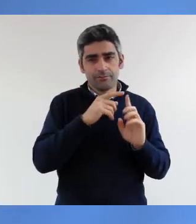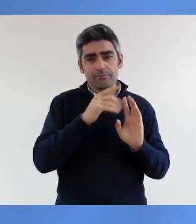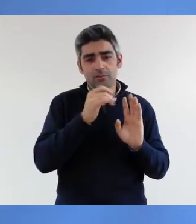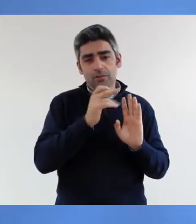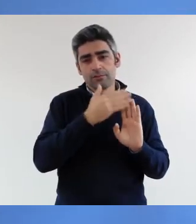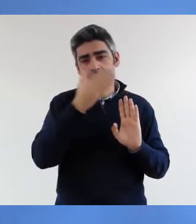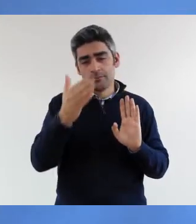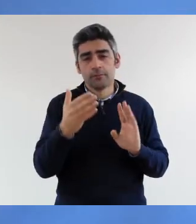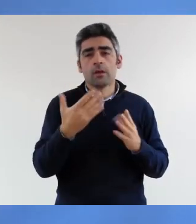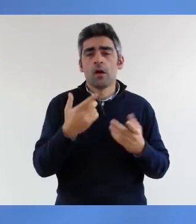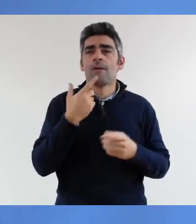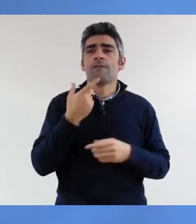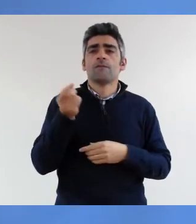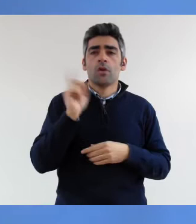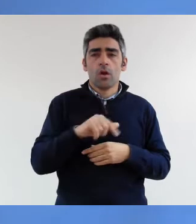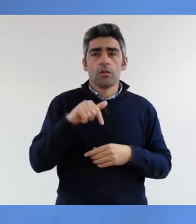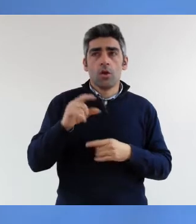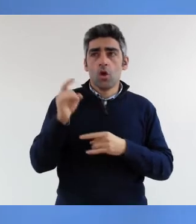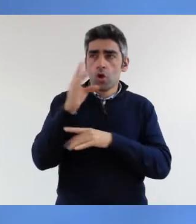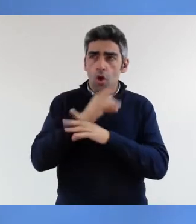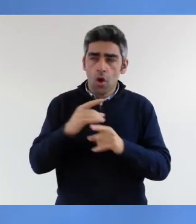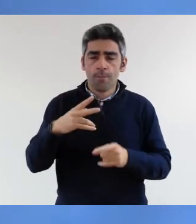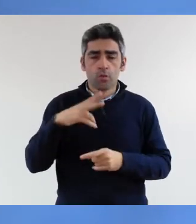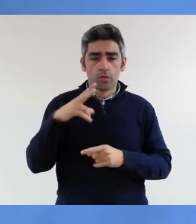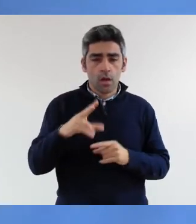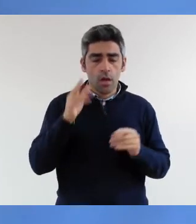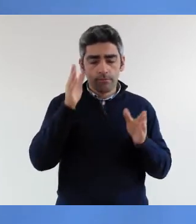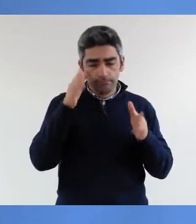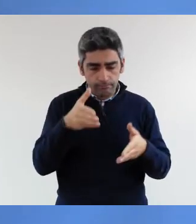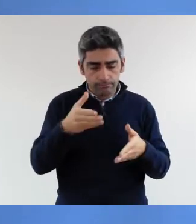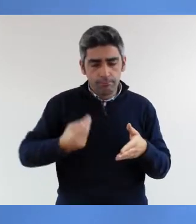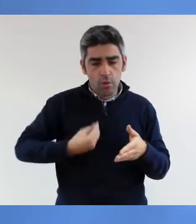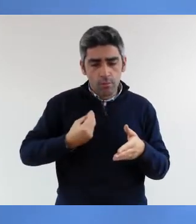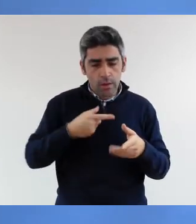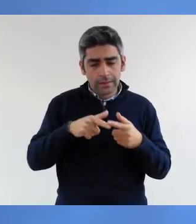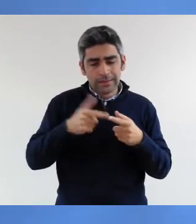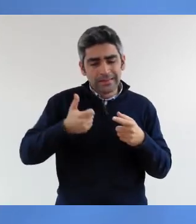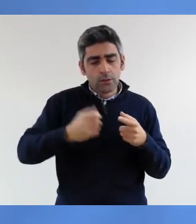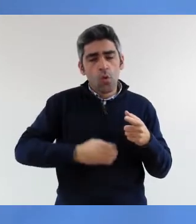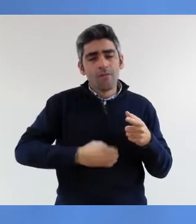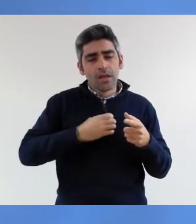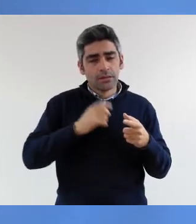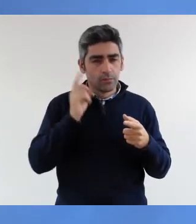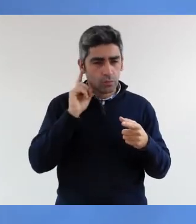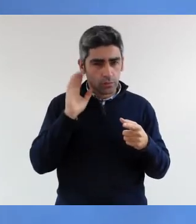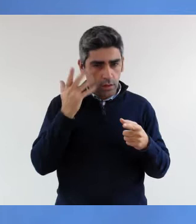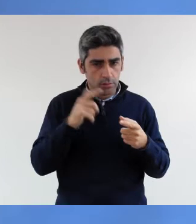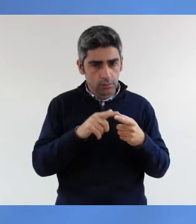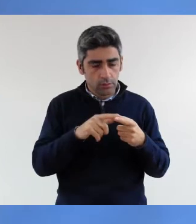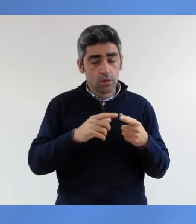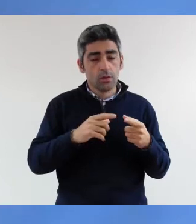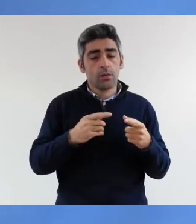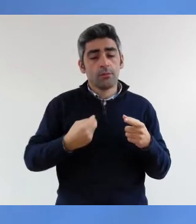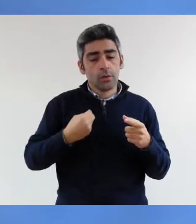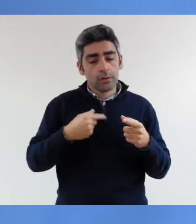direito mas reconhecemos é esta europa e este portugal para retomar a preocupação com a